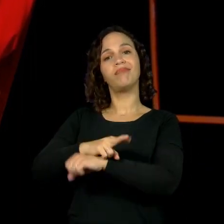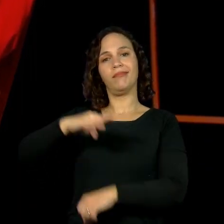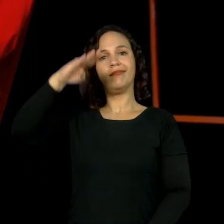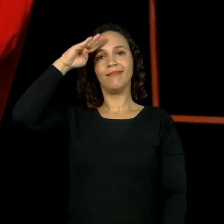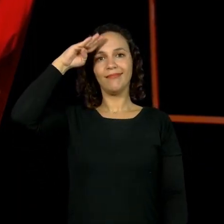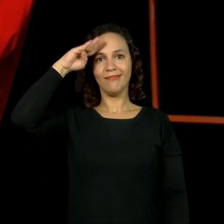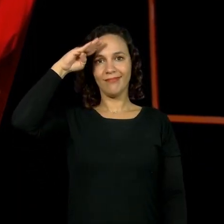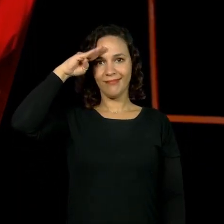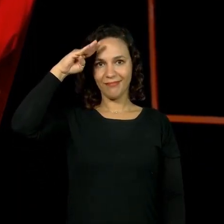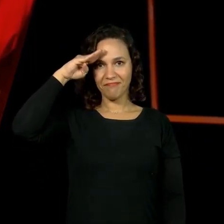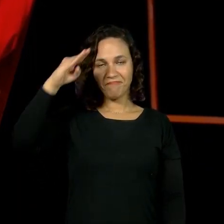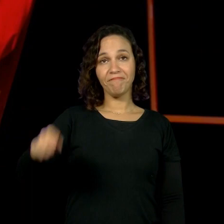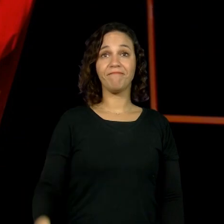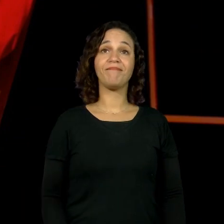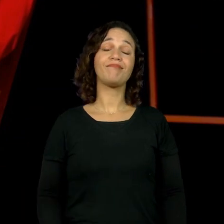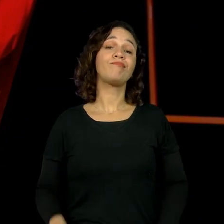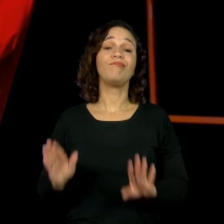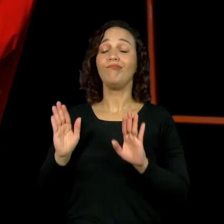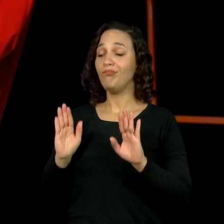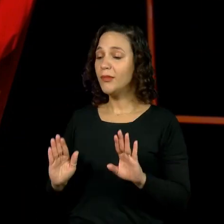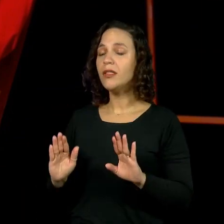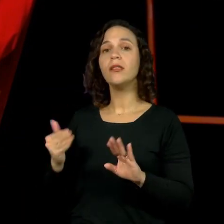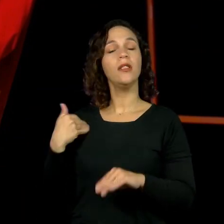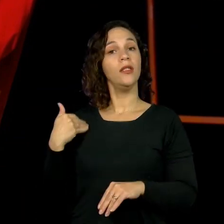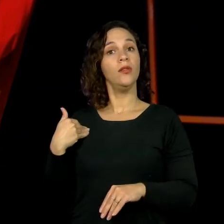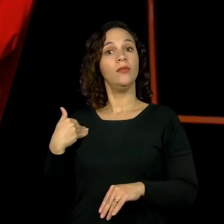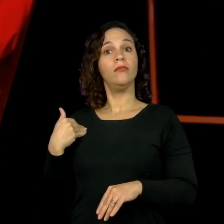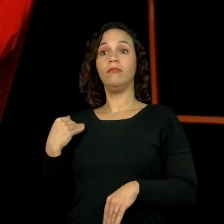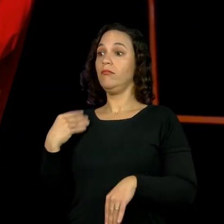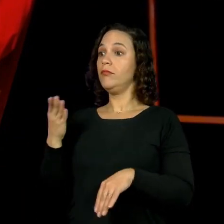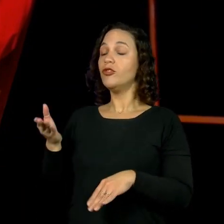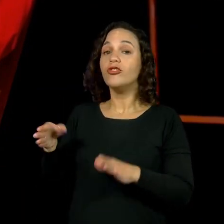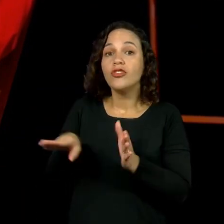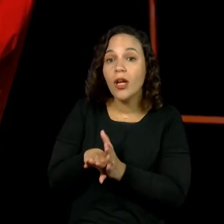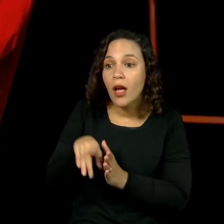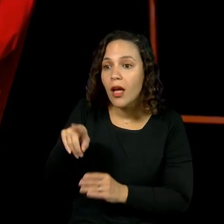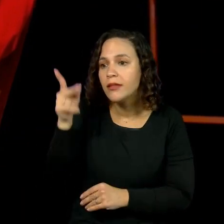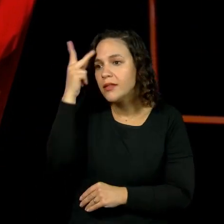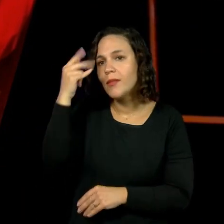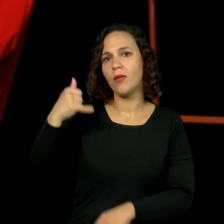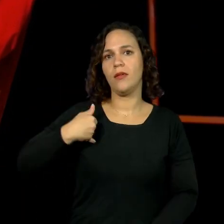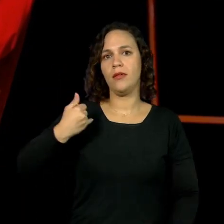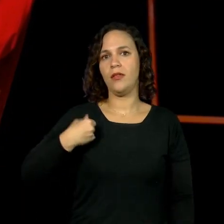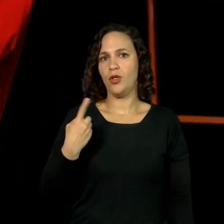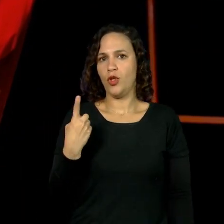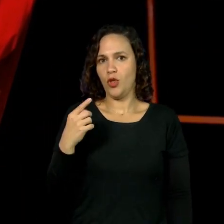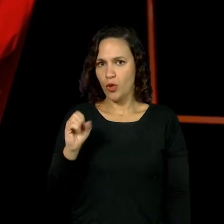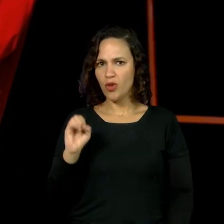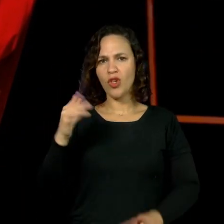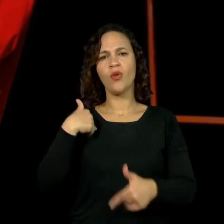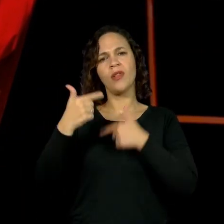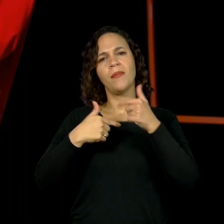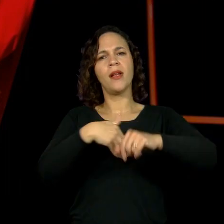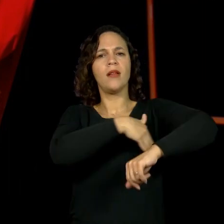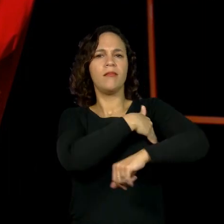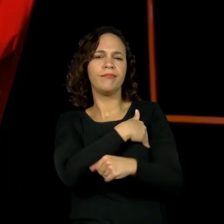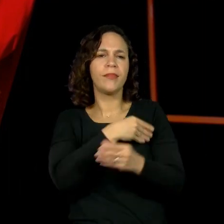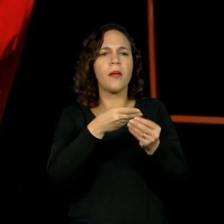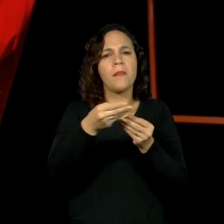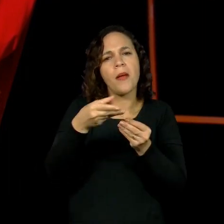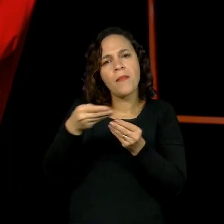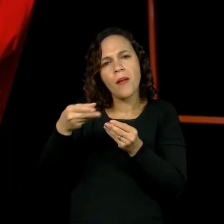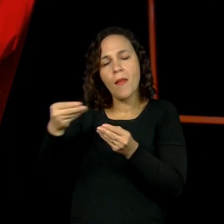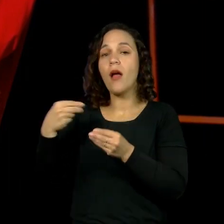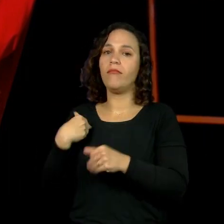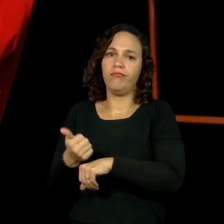militar e tal. Mas acontece quando eu chego em São Paulo, ao fazer 18 anos, depois de trabalhar como office boy, auxiliar de escritório, que era a